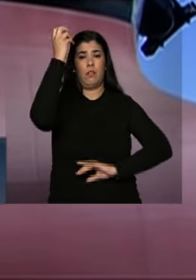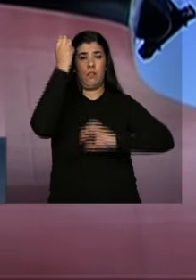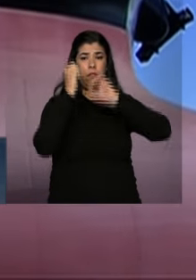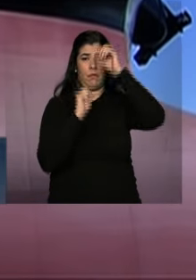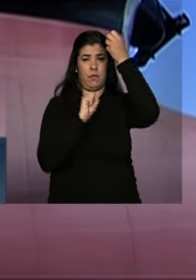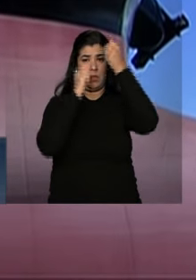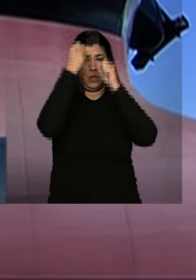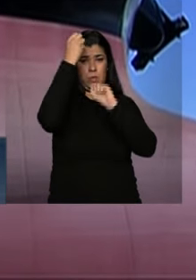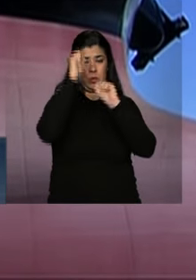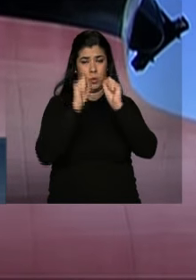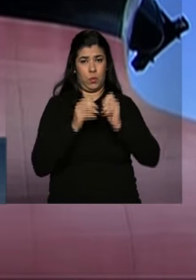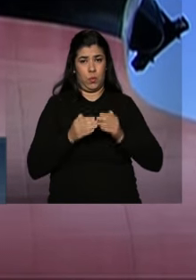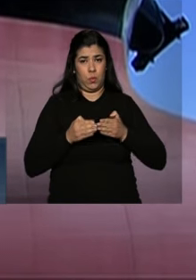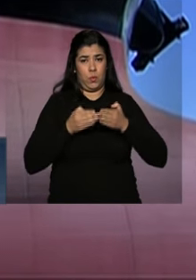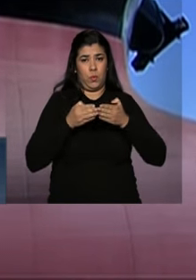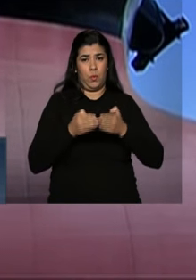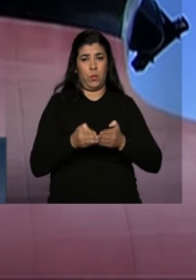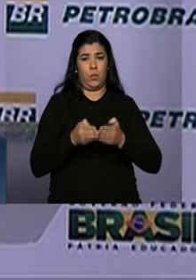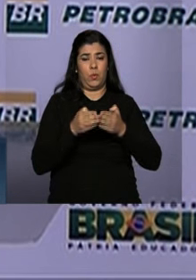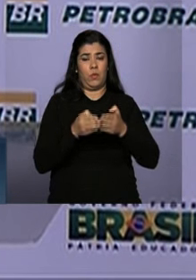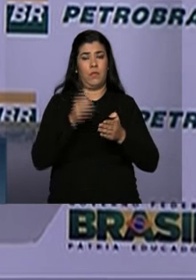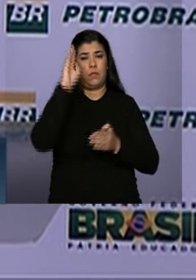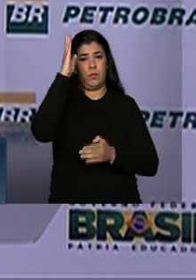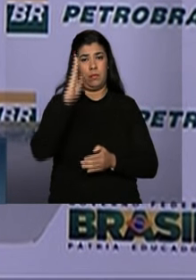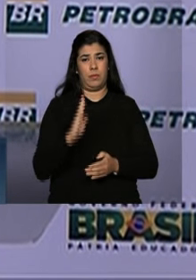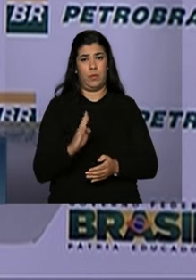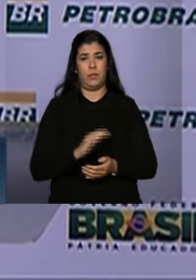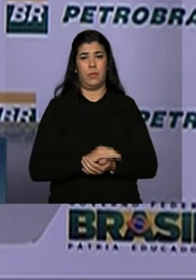indústria naval brasileira.